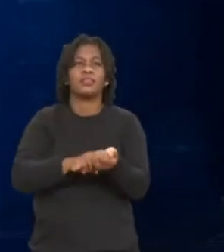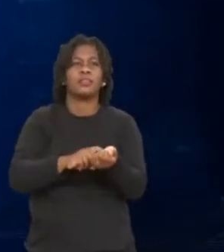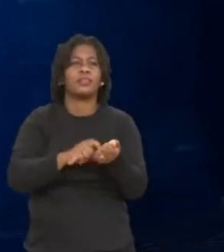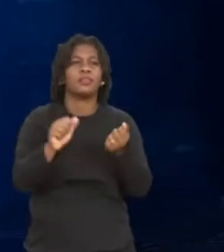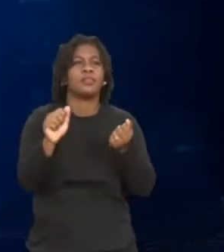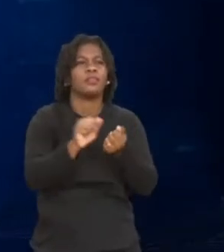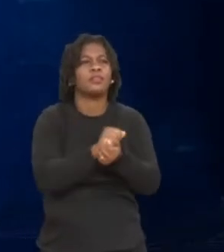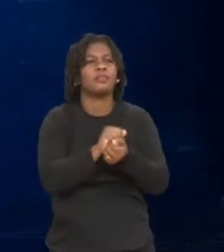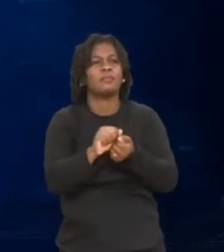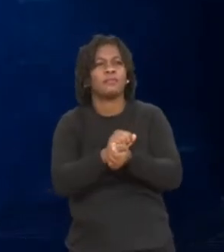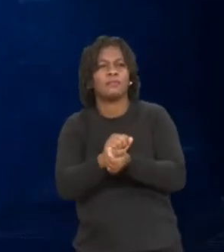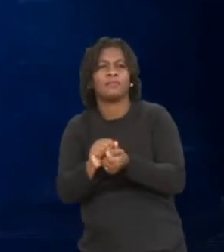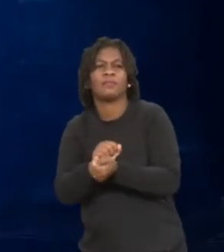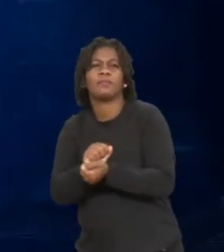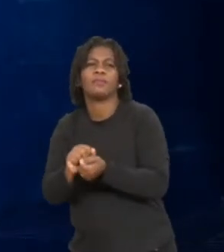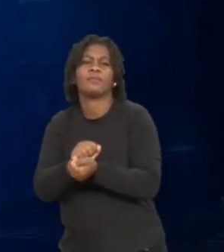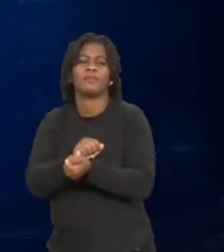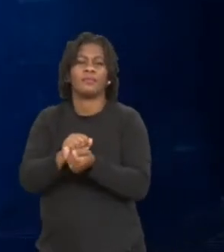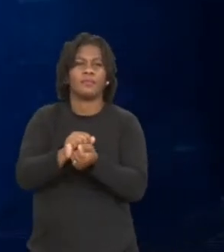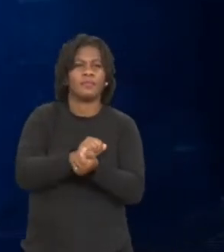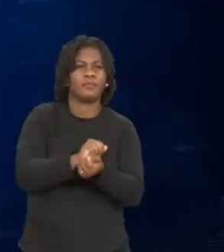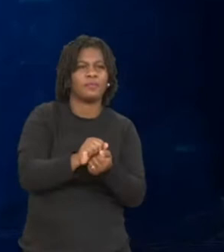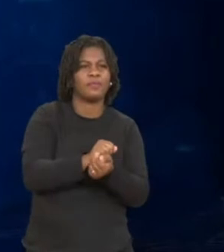neste sangue